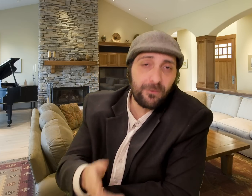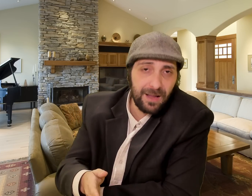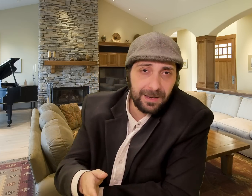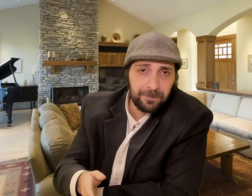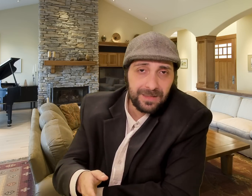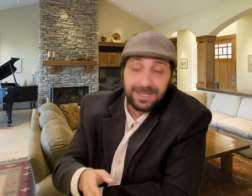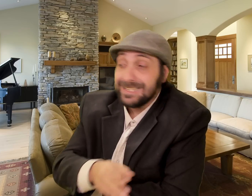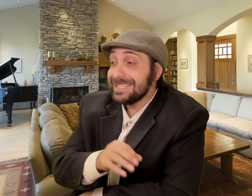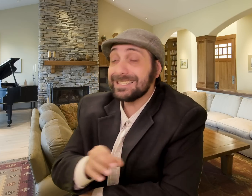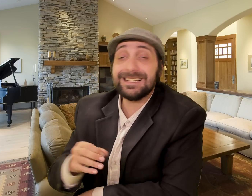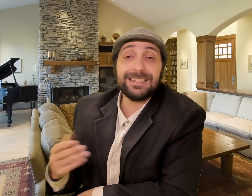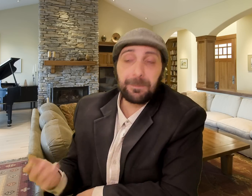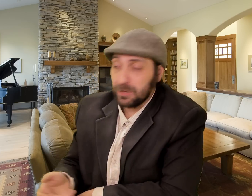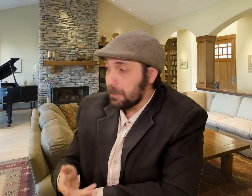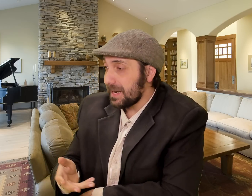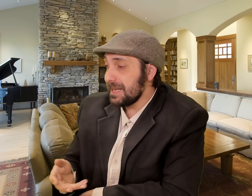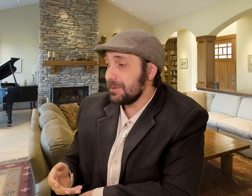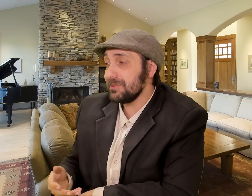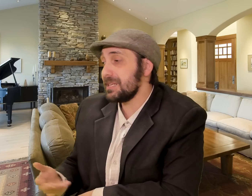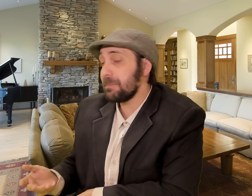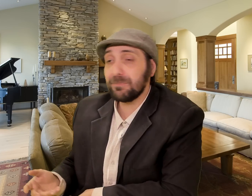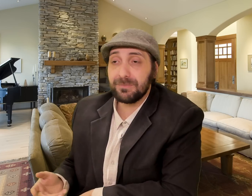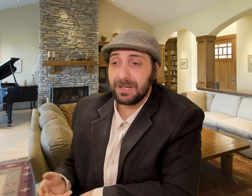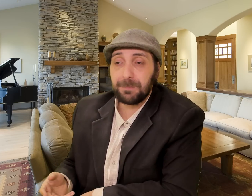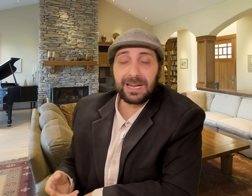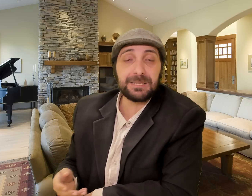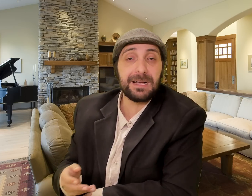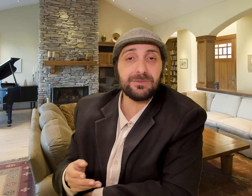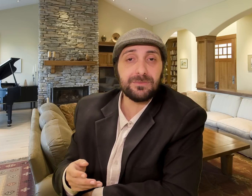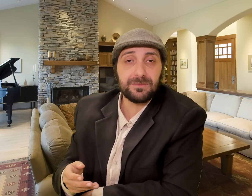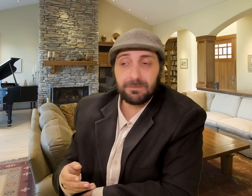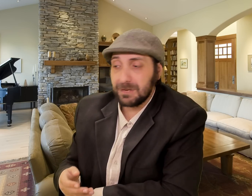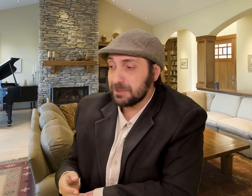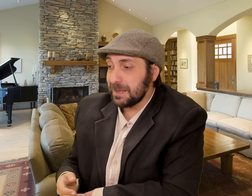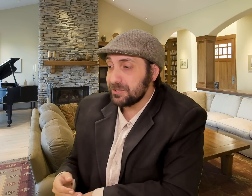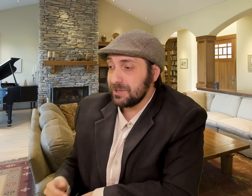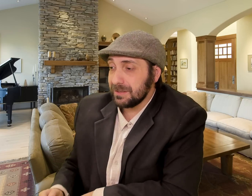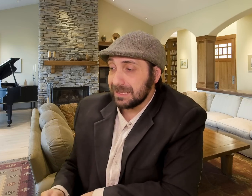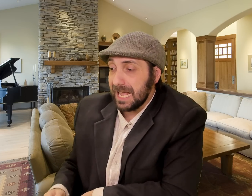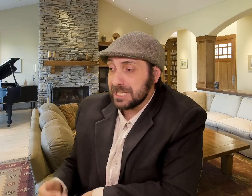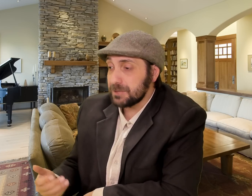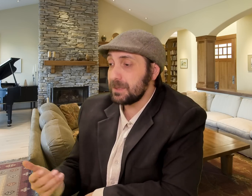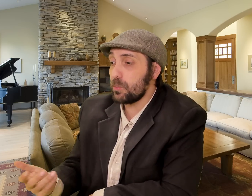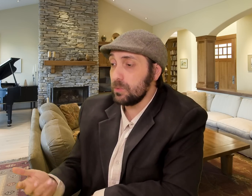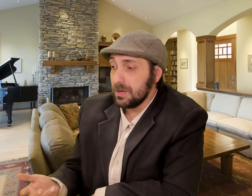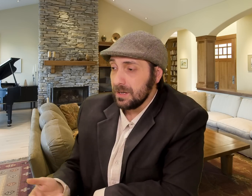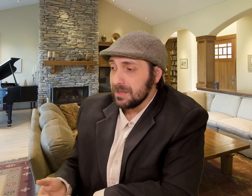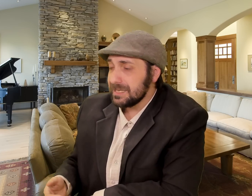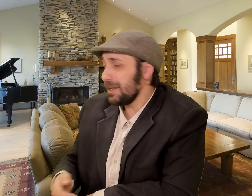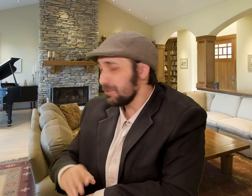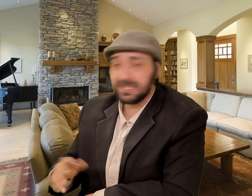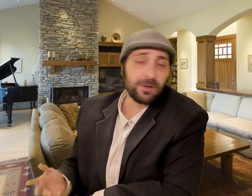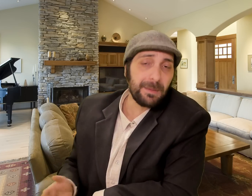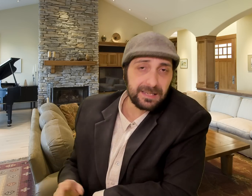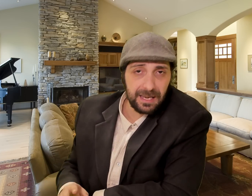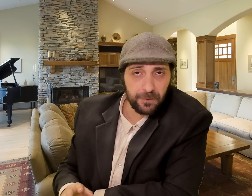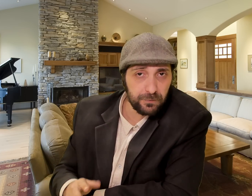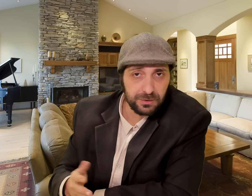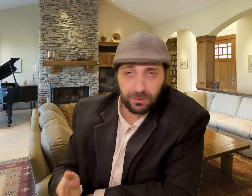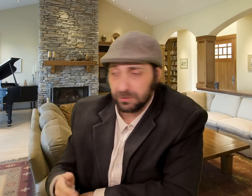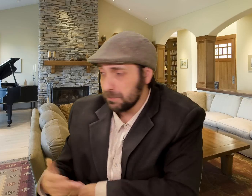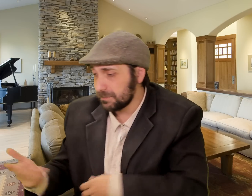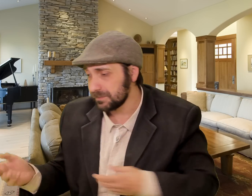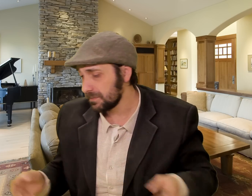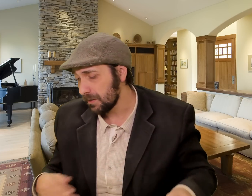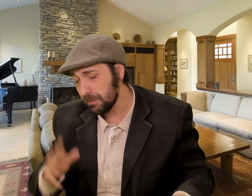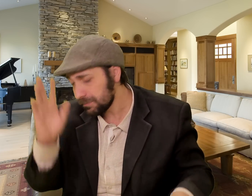lá como é que fala Insana é porque parece Ele parece mais uma espécie de lésbico sei lá não sei como é que é que